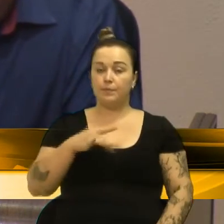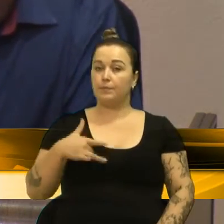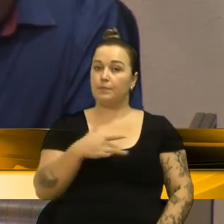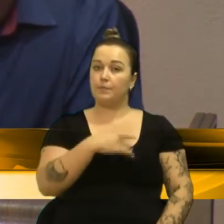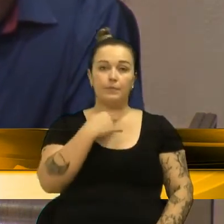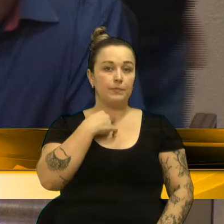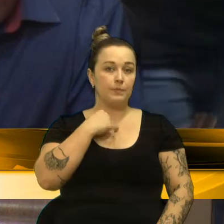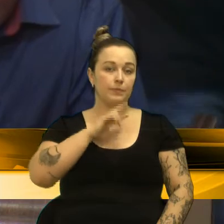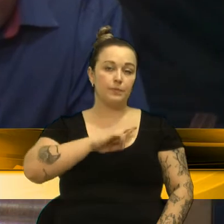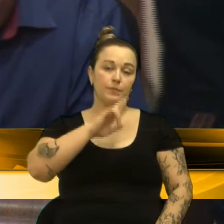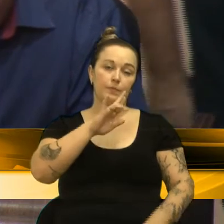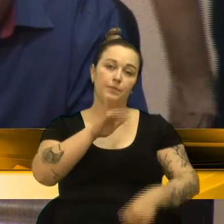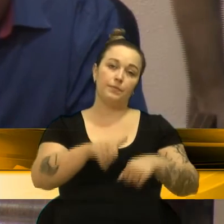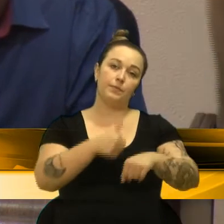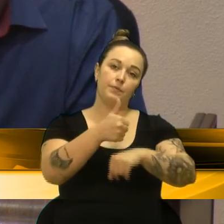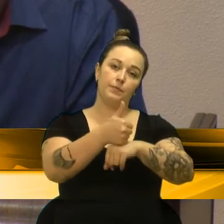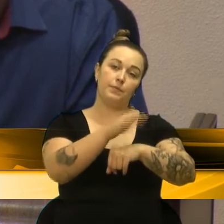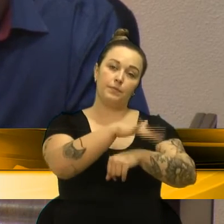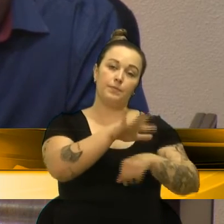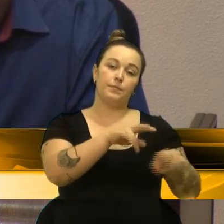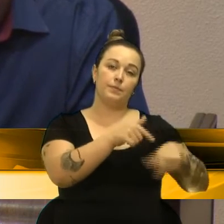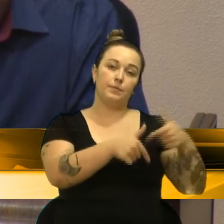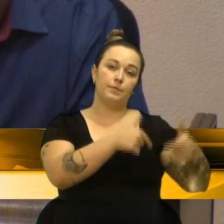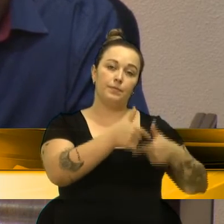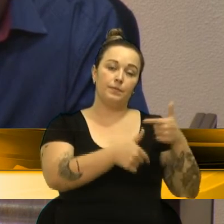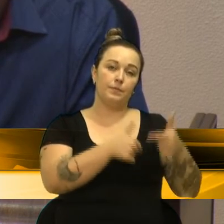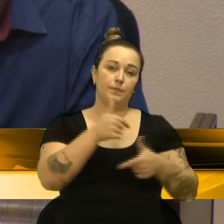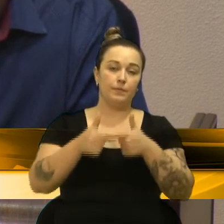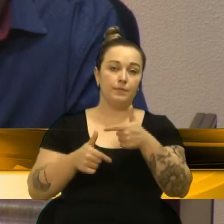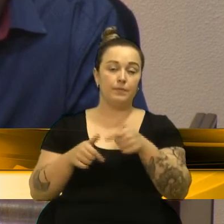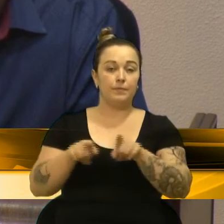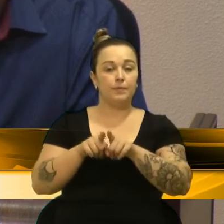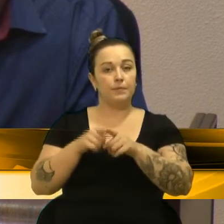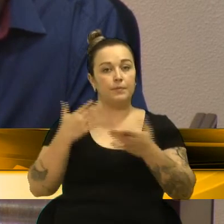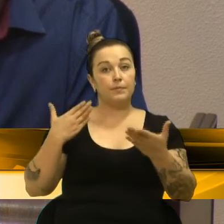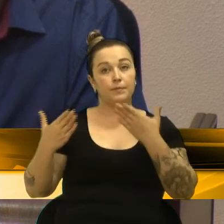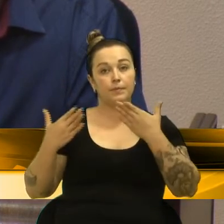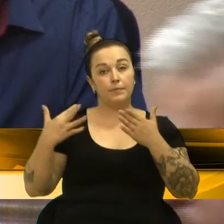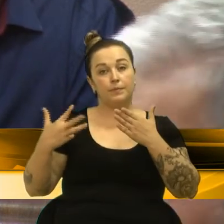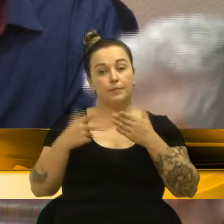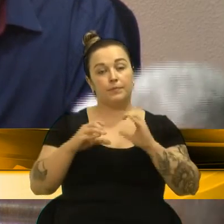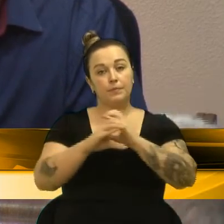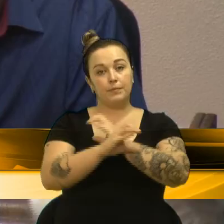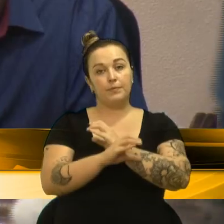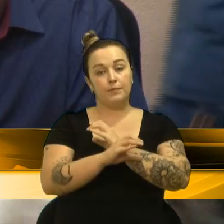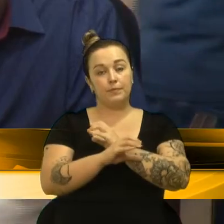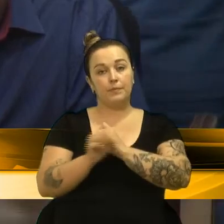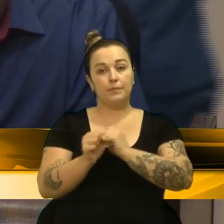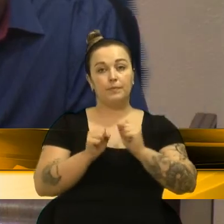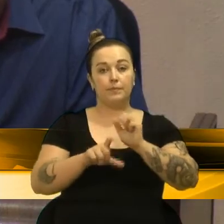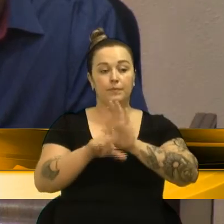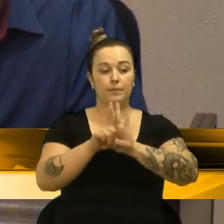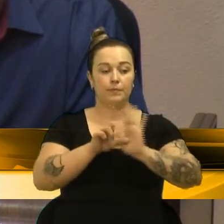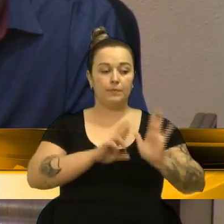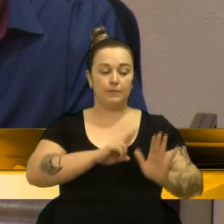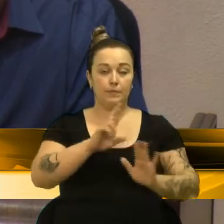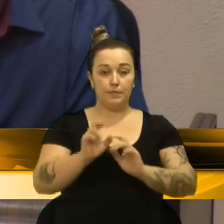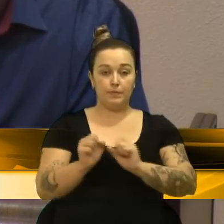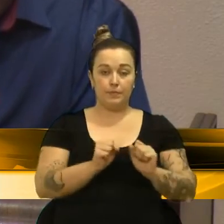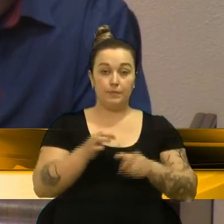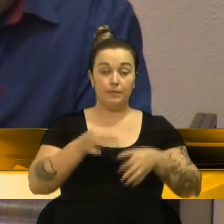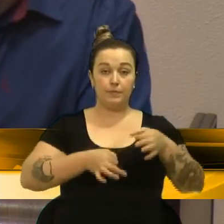dos usuários e trabalhadores. Inciso 10º. É vedada a participação do CMS de membros eleitos do Poder Legislativo, representação do Poder Judiciário e do